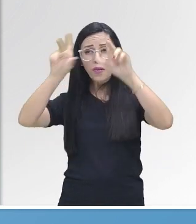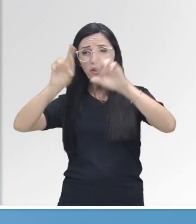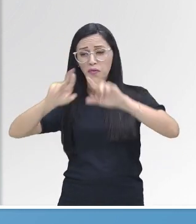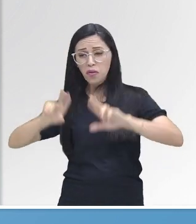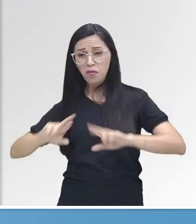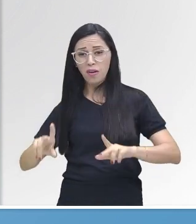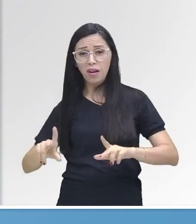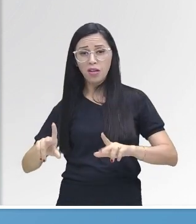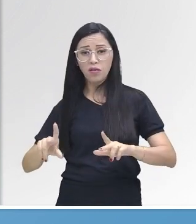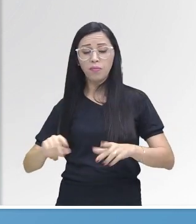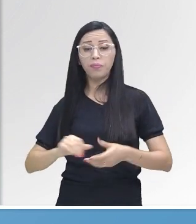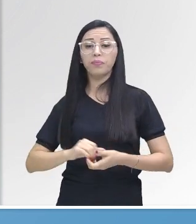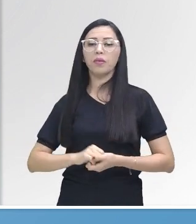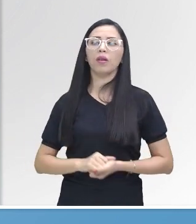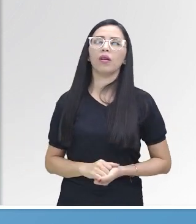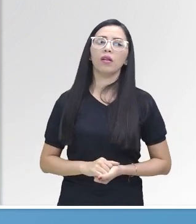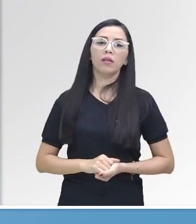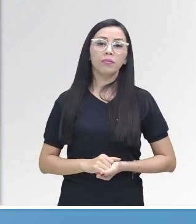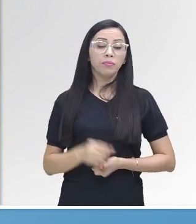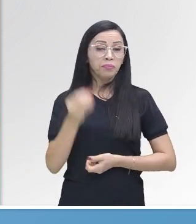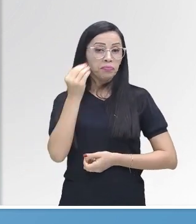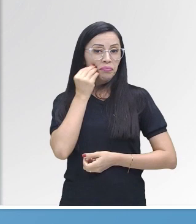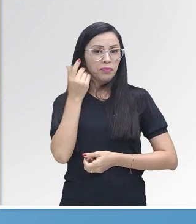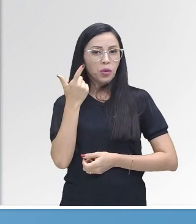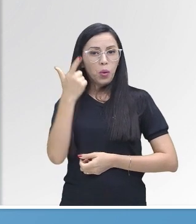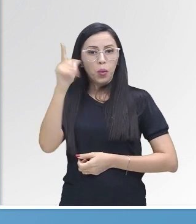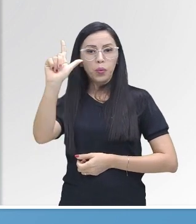Vamos para a nossa próxima leitura.